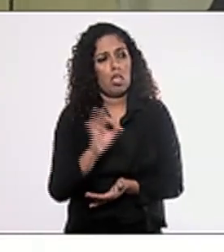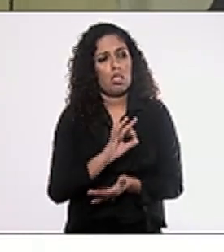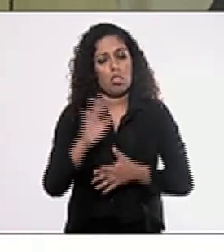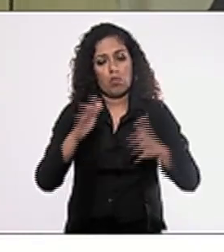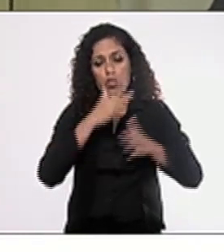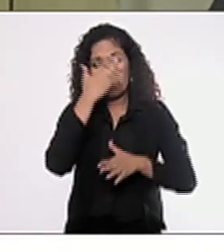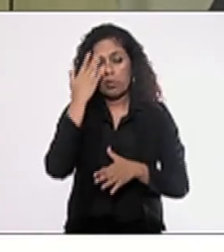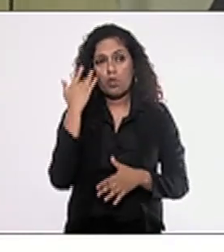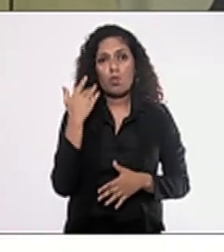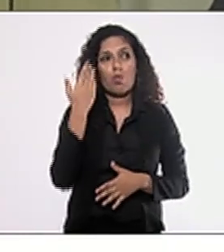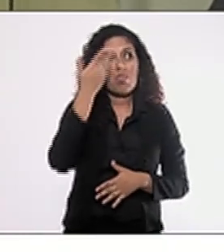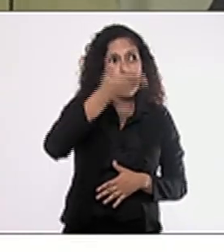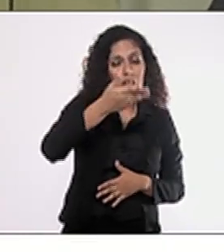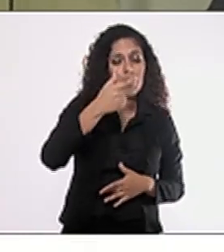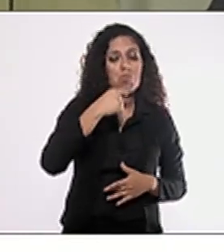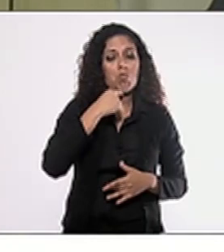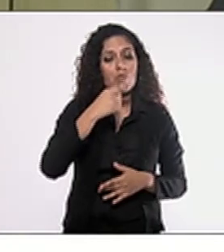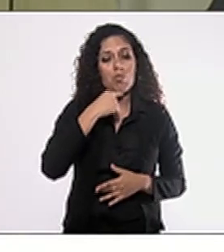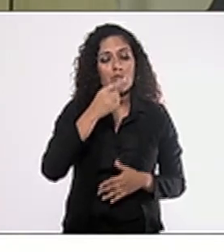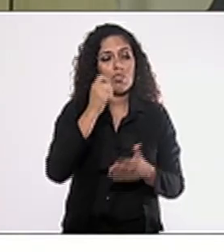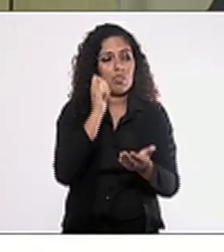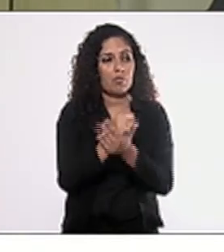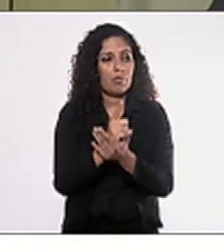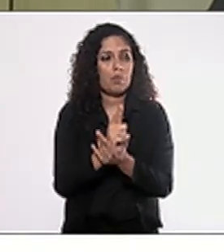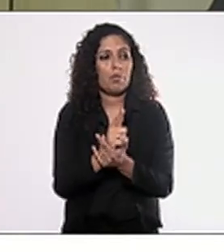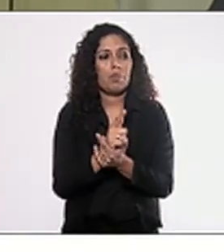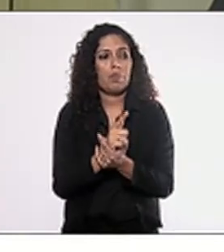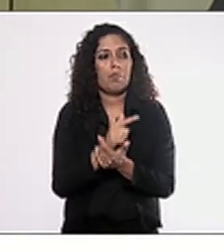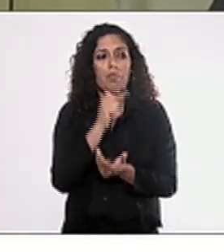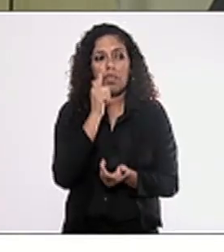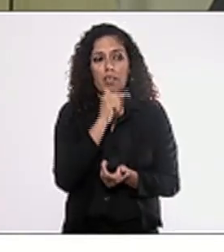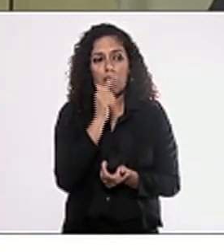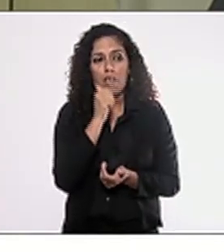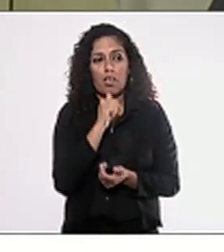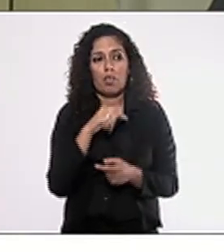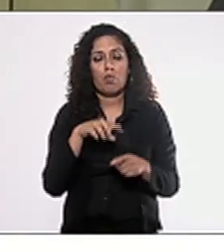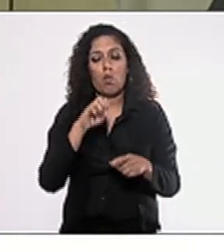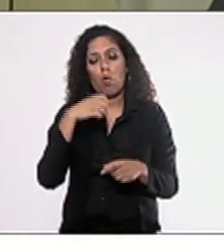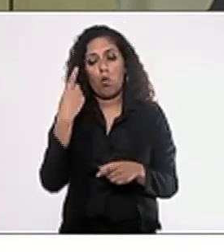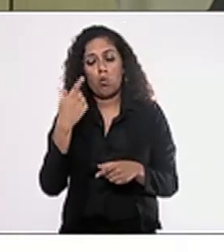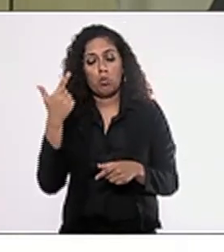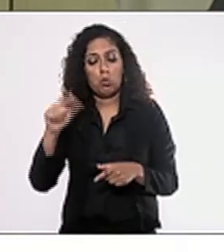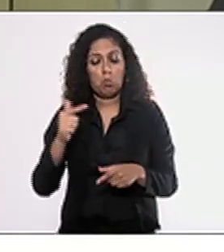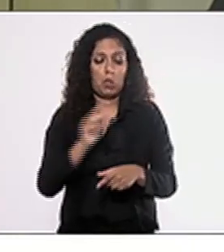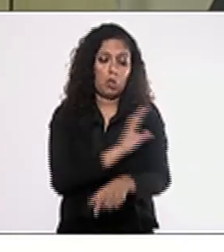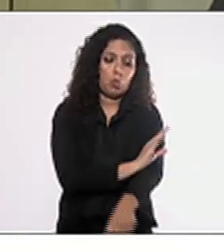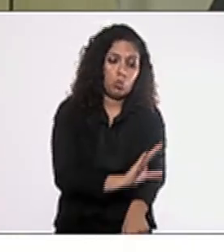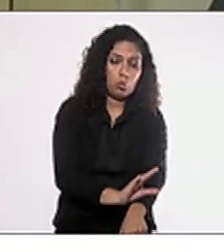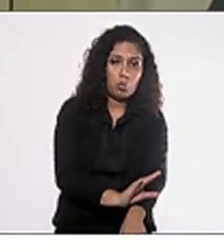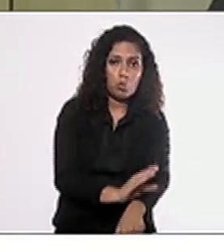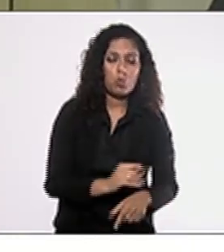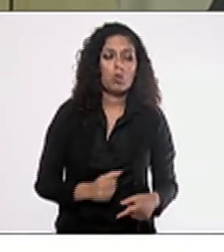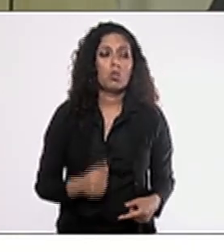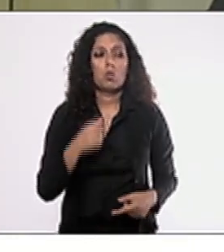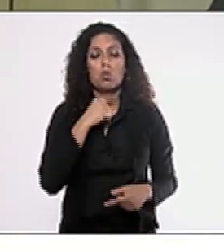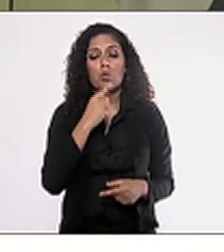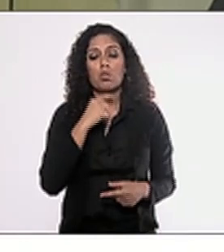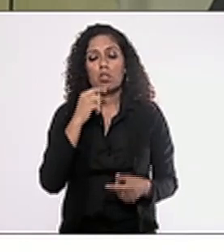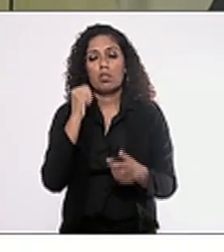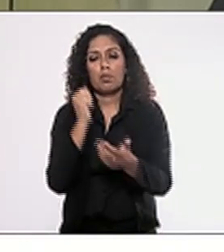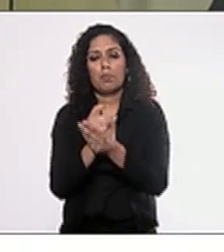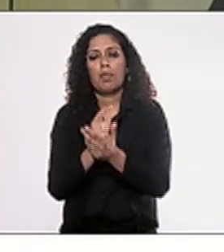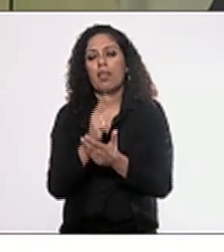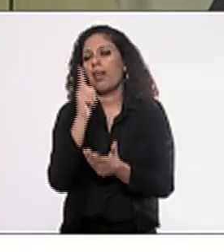falta de condição financeira, na maior parte das vezes, e até por não ter essa cultura, não conseguem pagar a